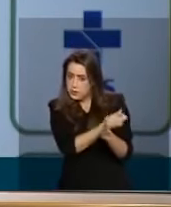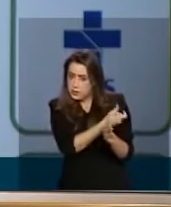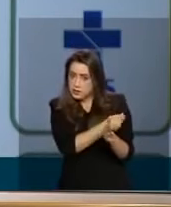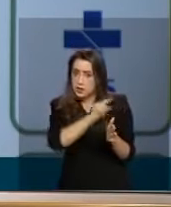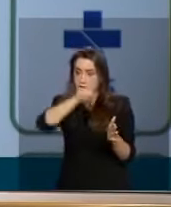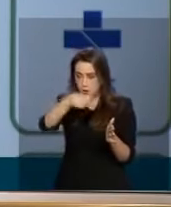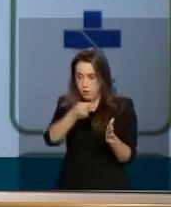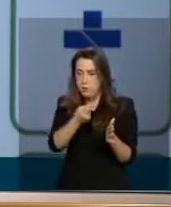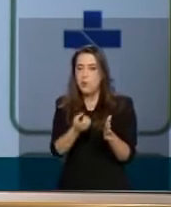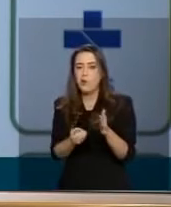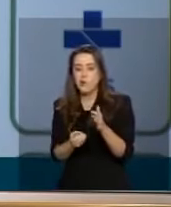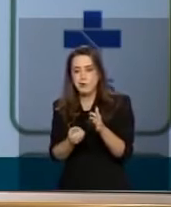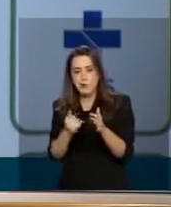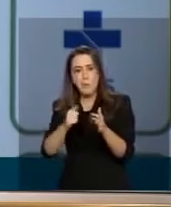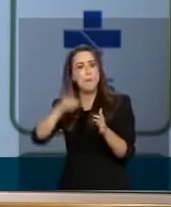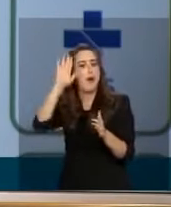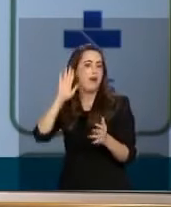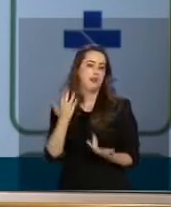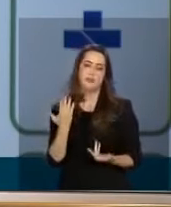Percebe? Nós